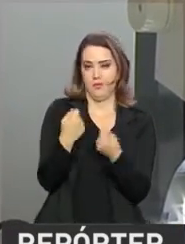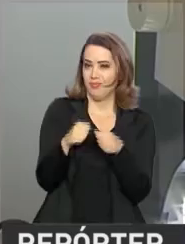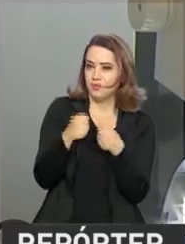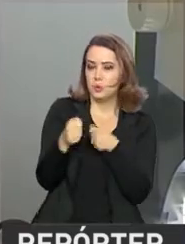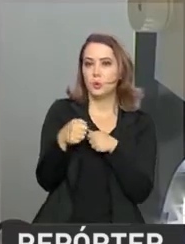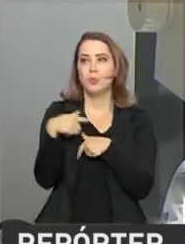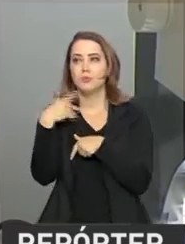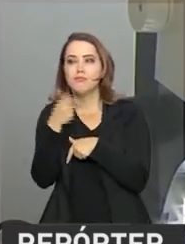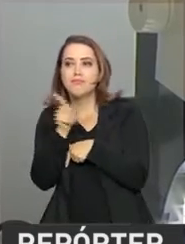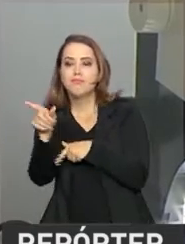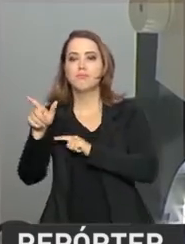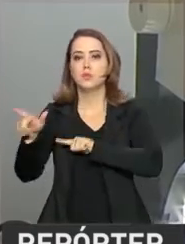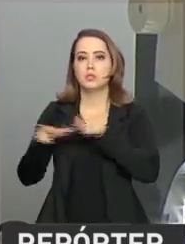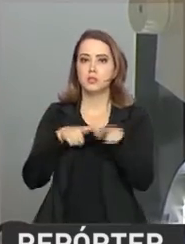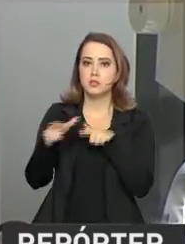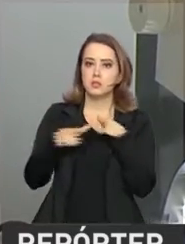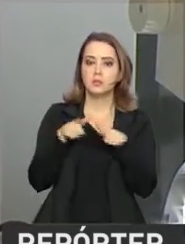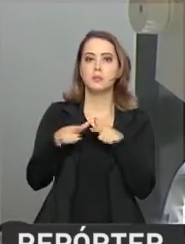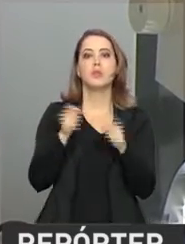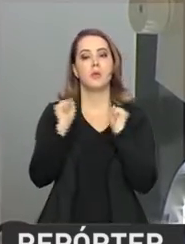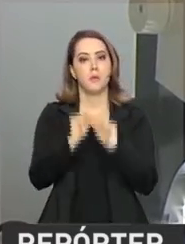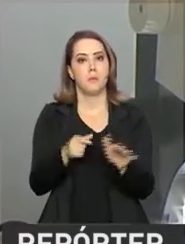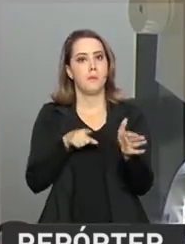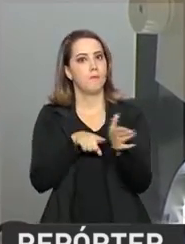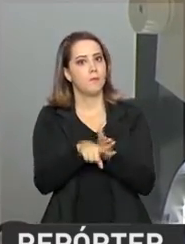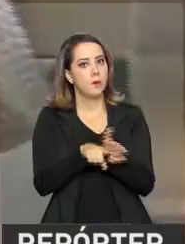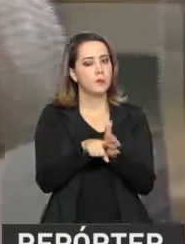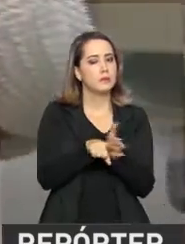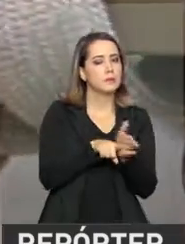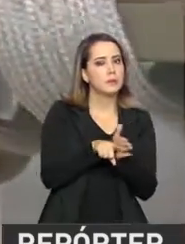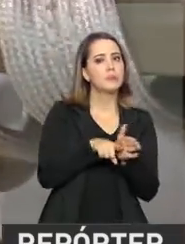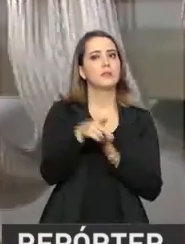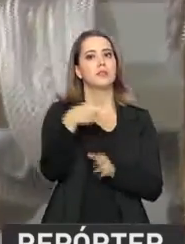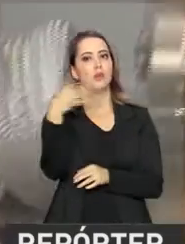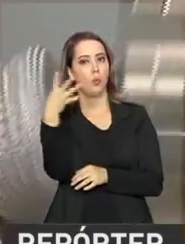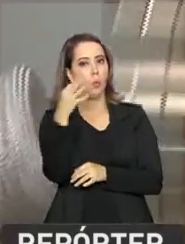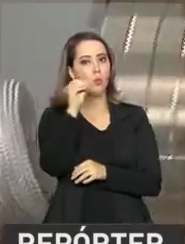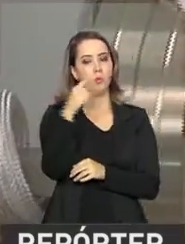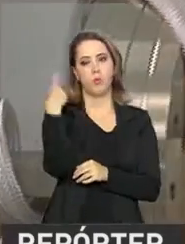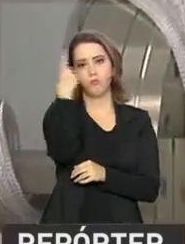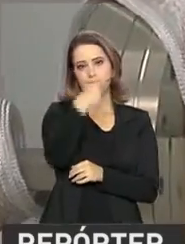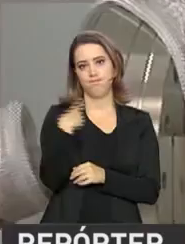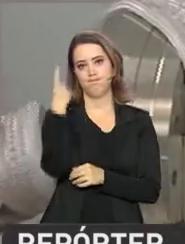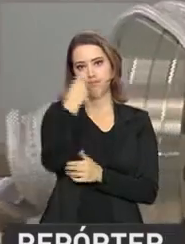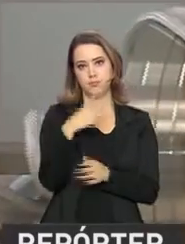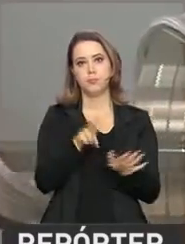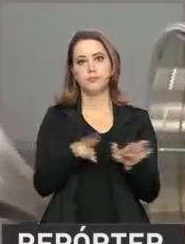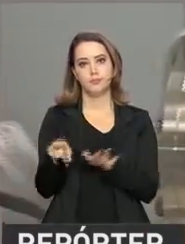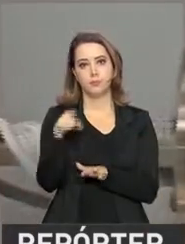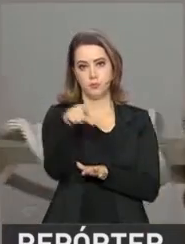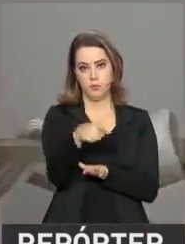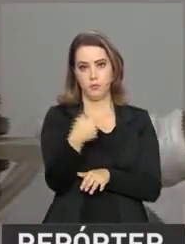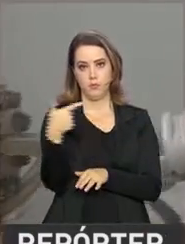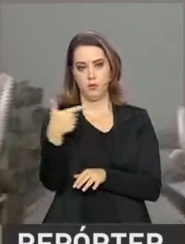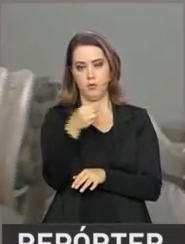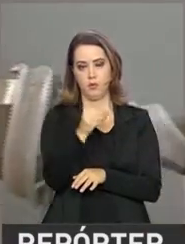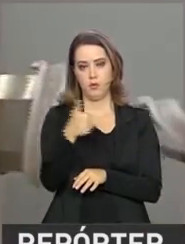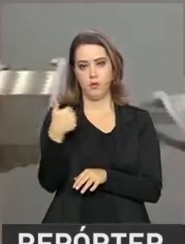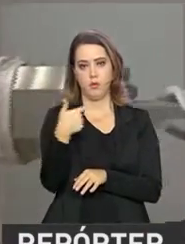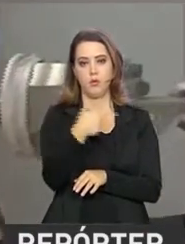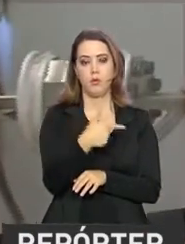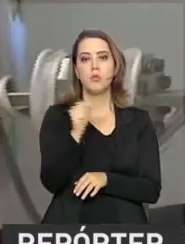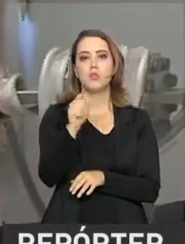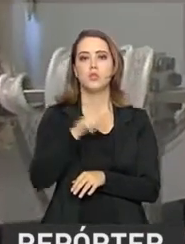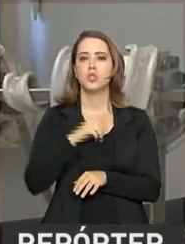e me dedicar às 40 horas ao desenvolvimento da pesquisa em 2012 quando ana catarina ingressou no mestrado eram apenas